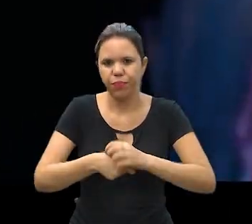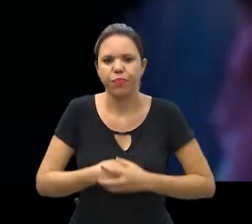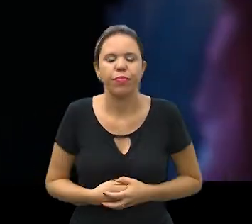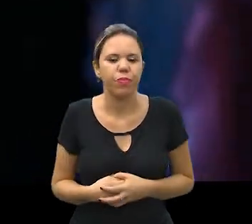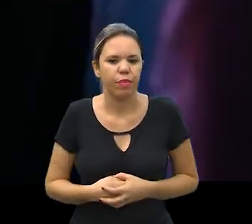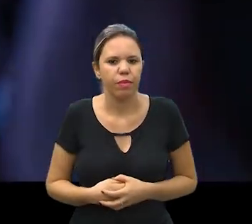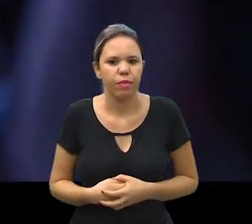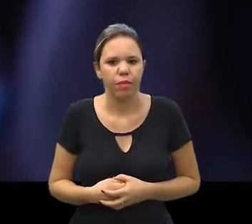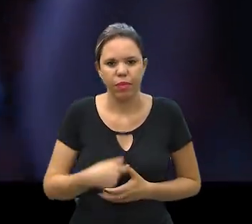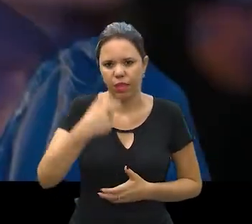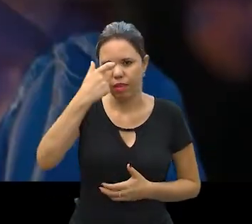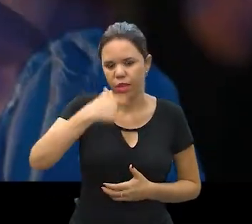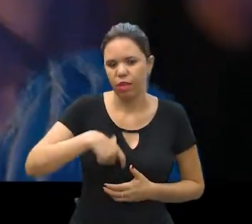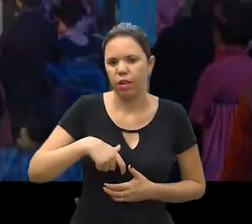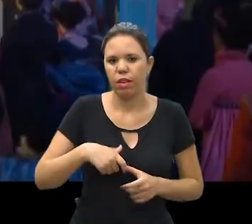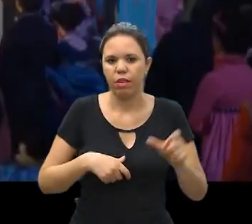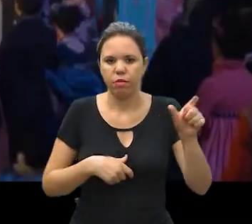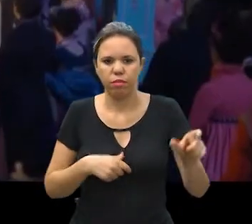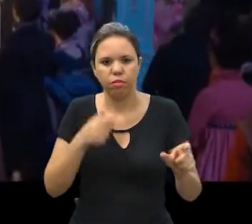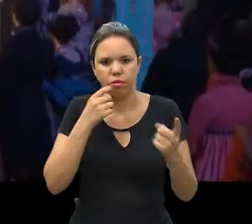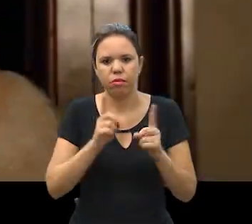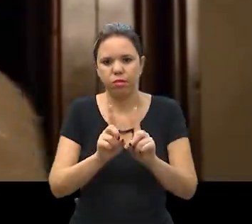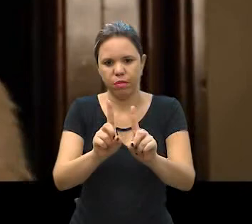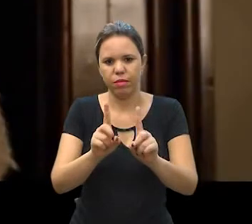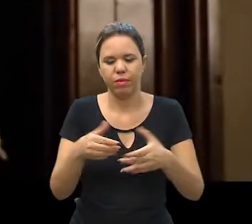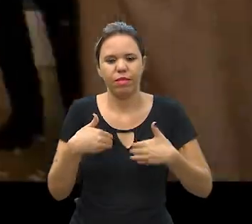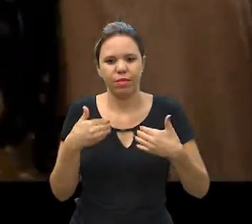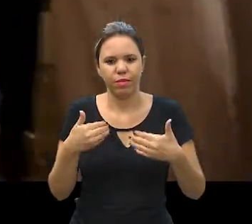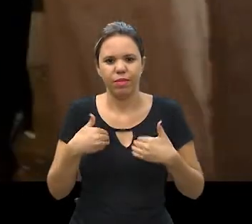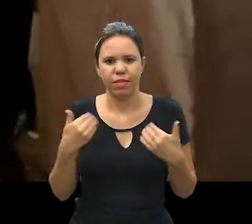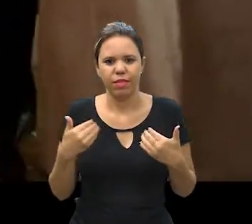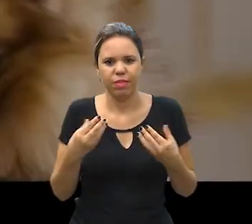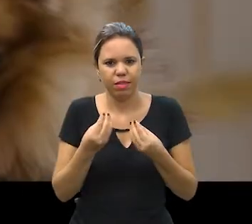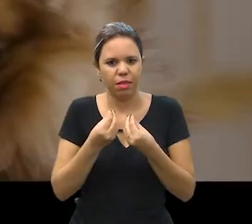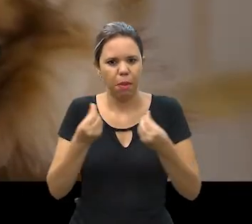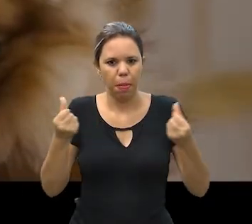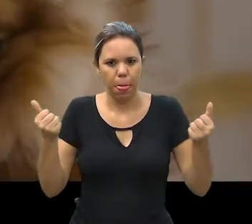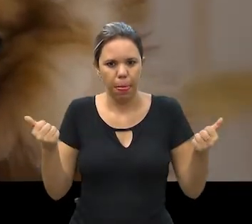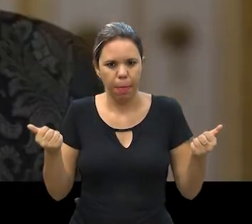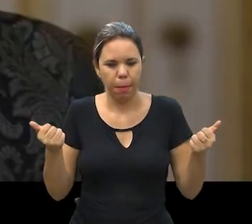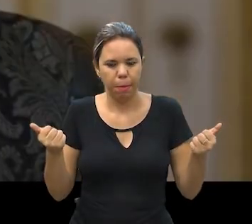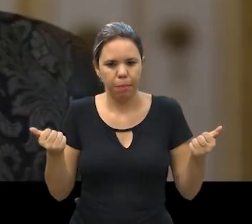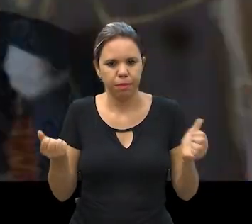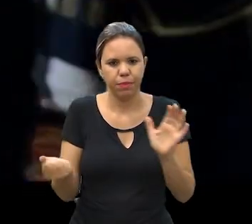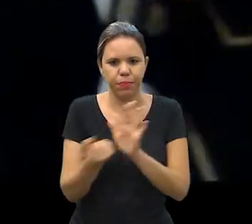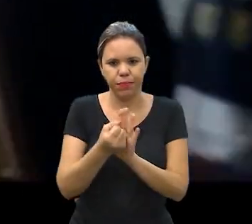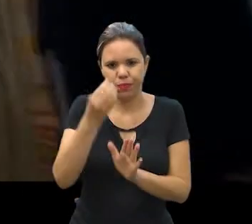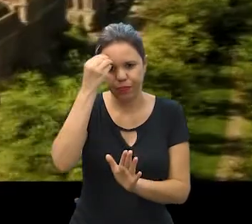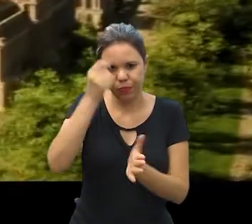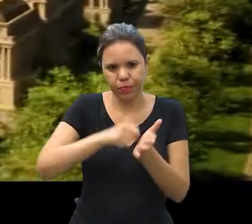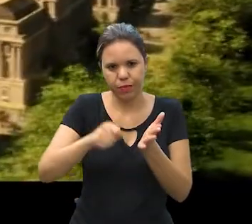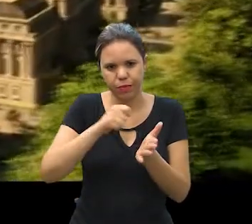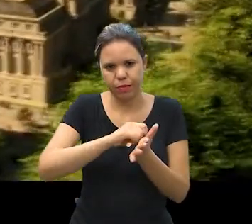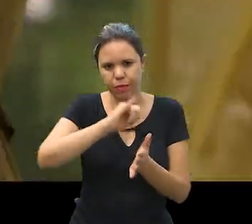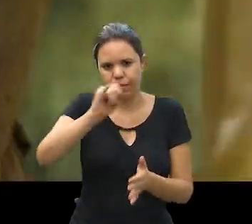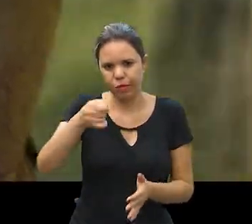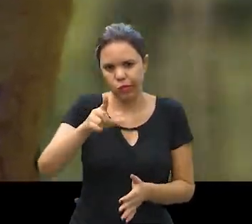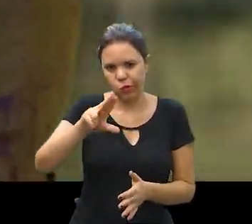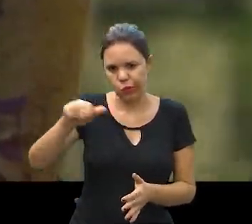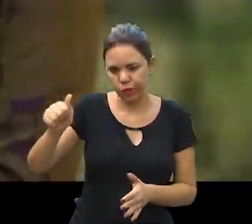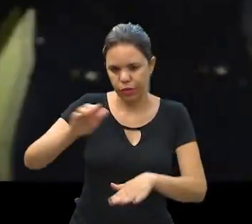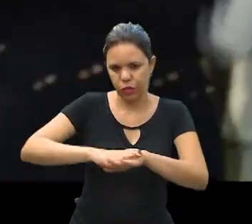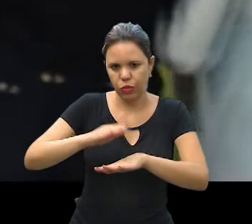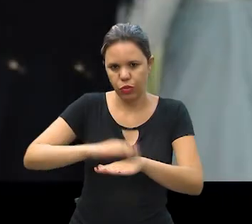adaptação, né? O Duque e Eu conta com o senso de humor afiado e a sensibilidade, que são marcas da escrita de Julia